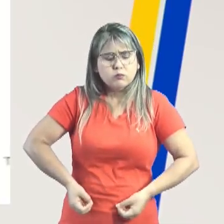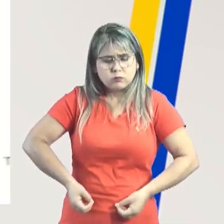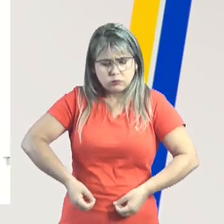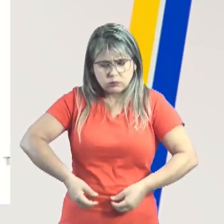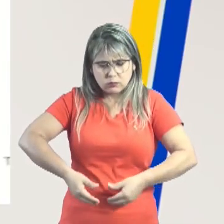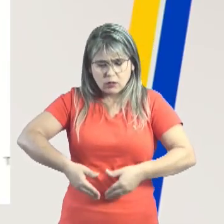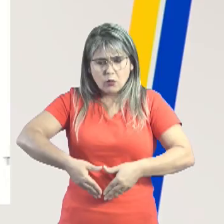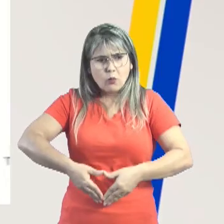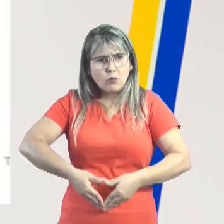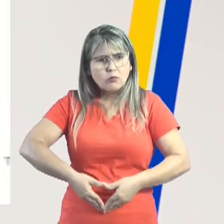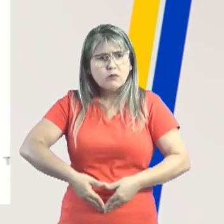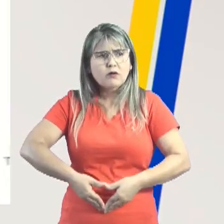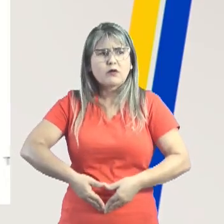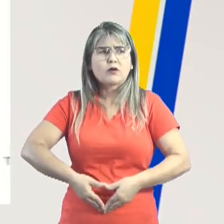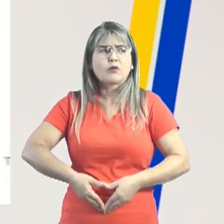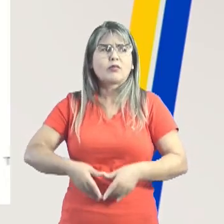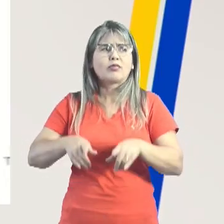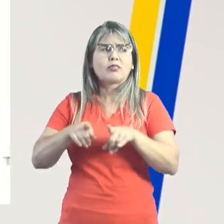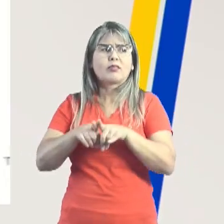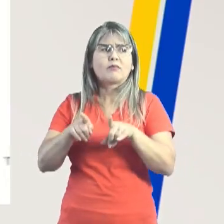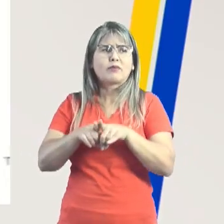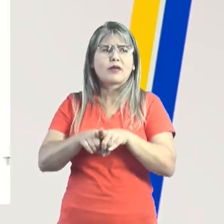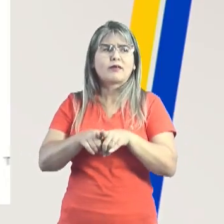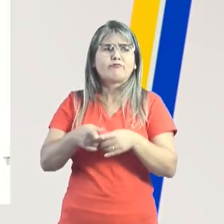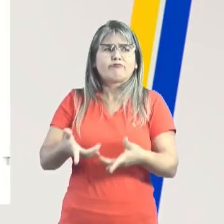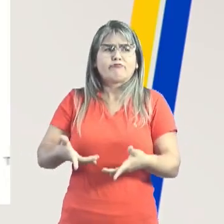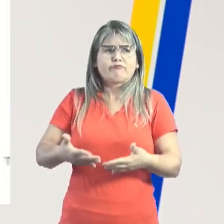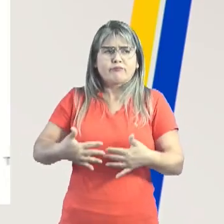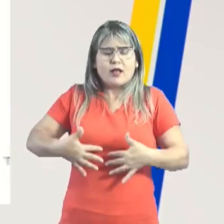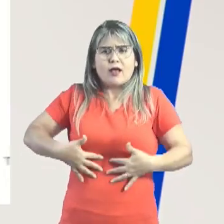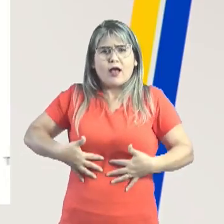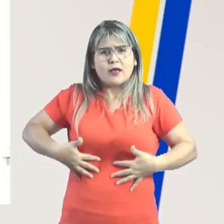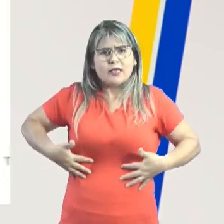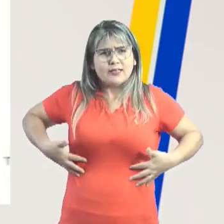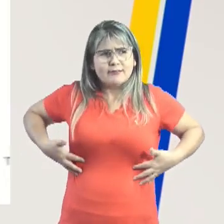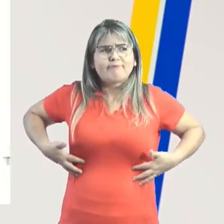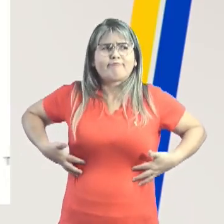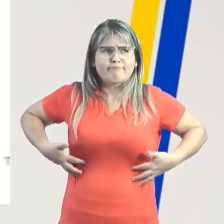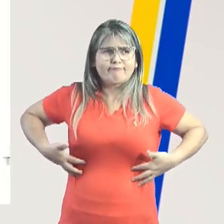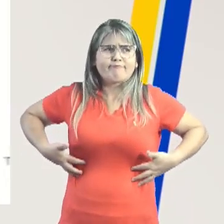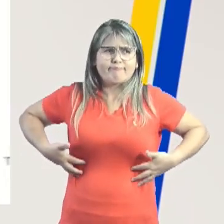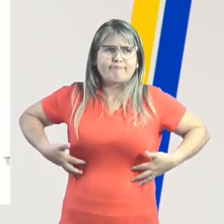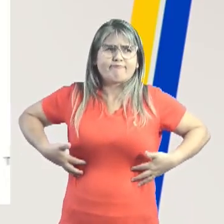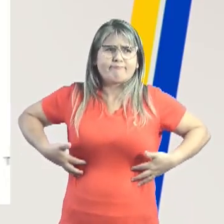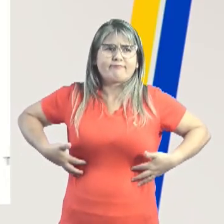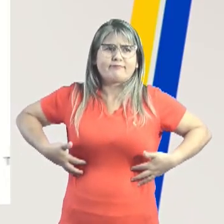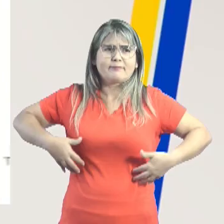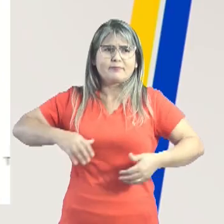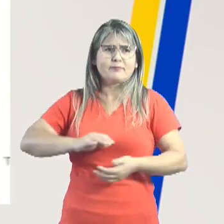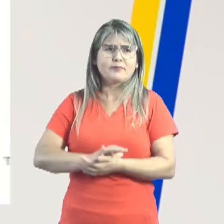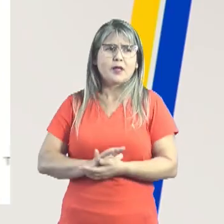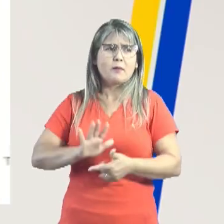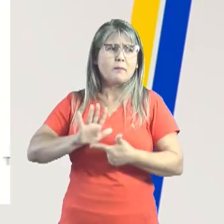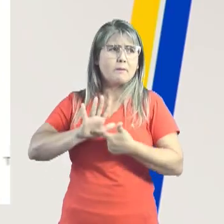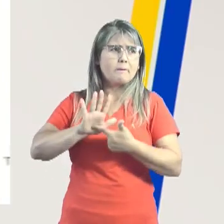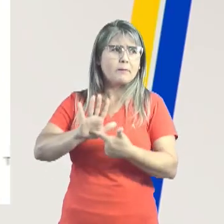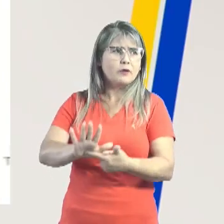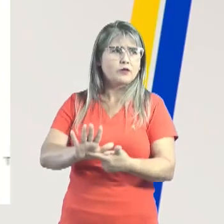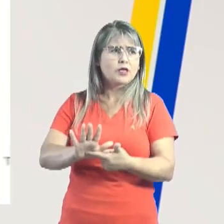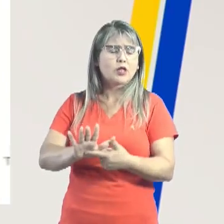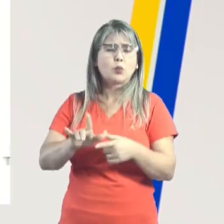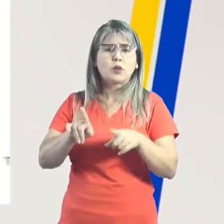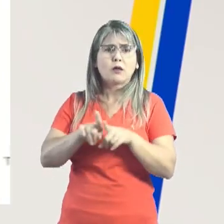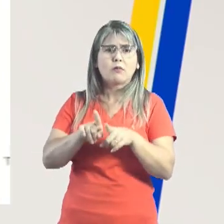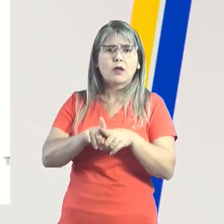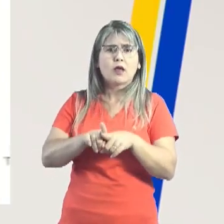sistema endócrino, né? O sistema endócrino, ele age à distância, produzindo hormônios que vão agir em várias partes do nosso